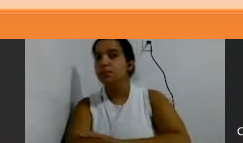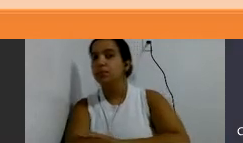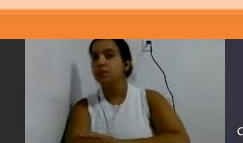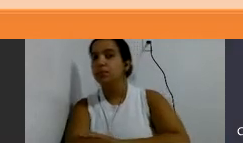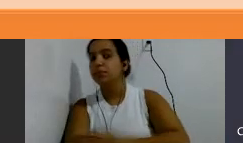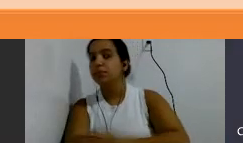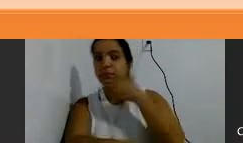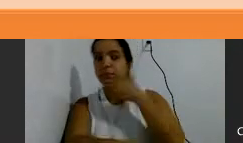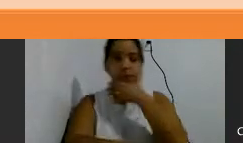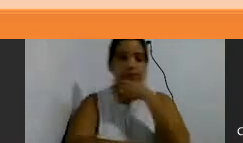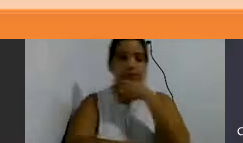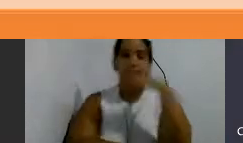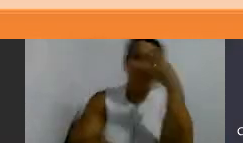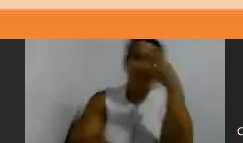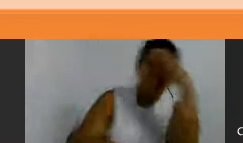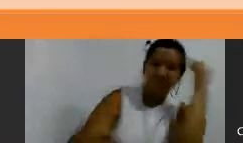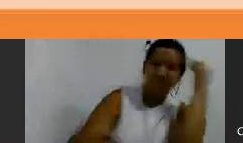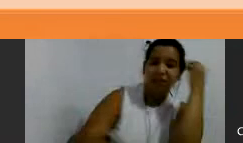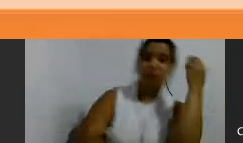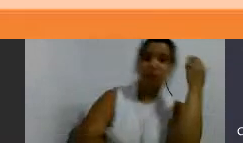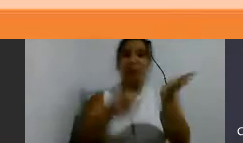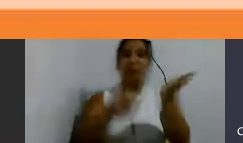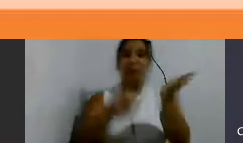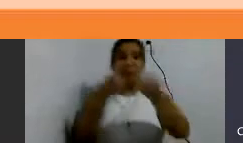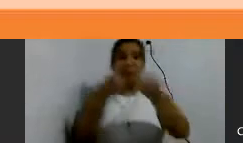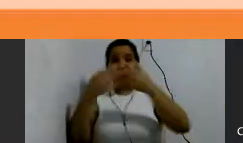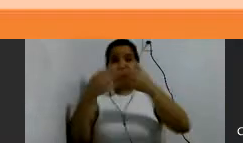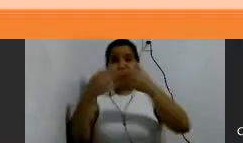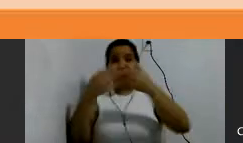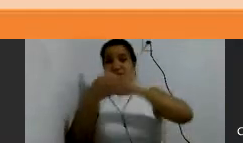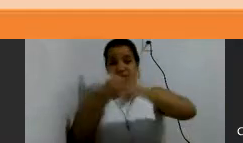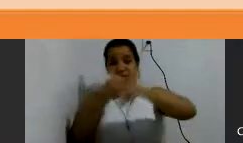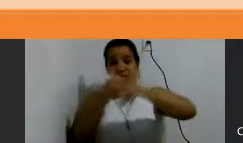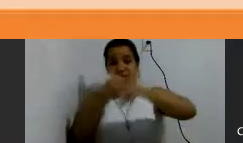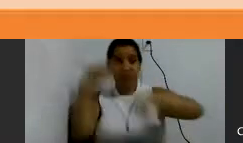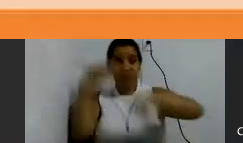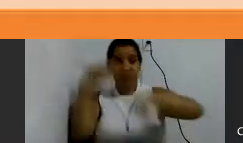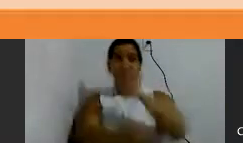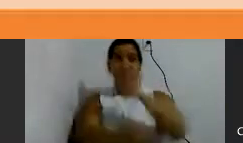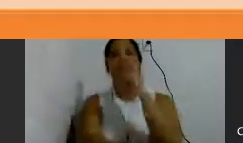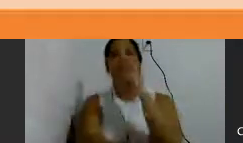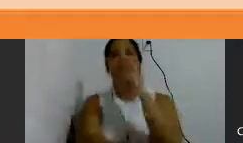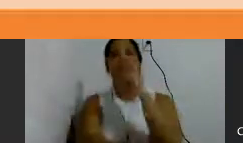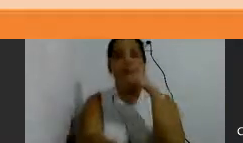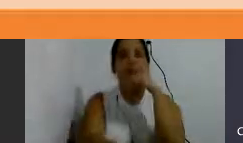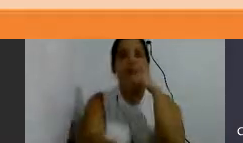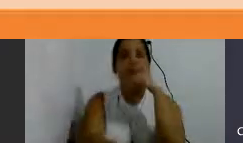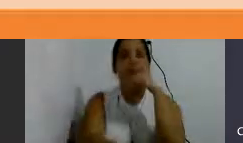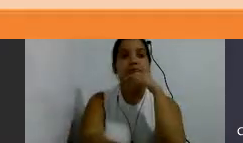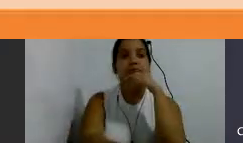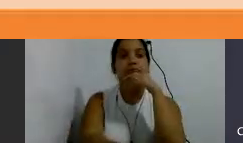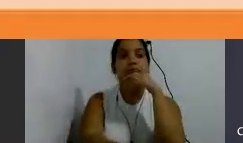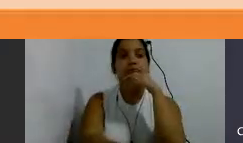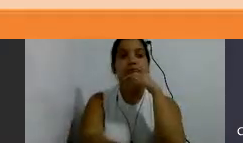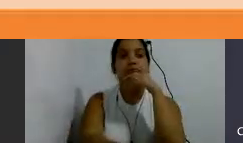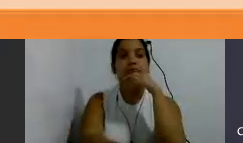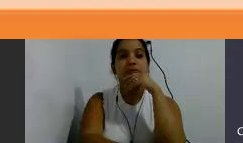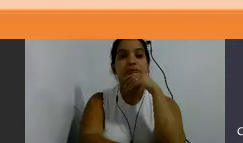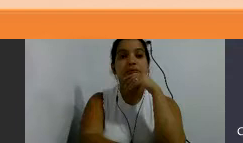Ah, eu esqueci. Você falou isso no período passado, em prática, só que eu esqueci. É no